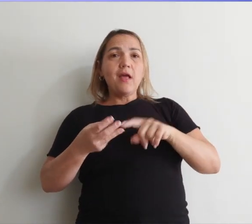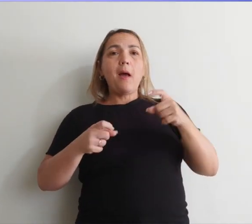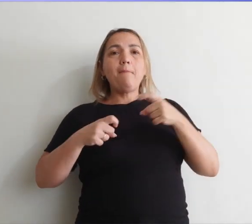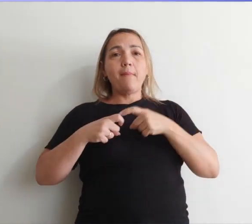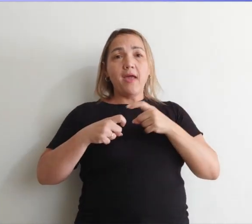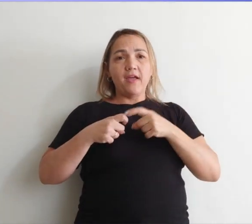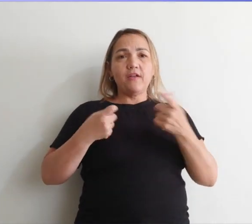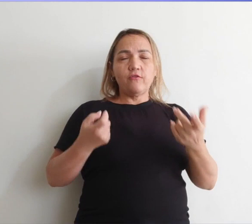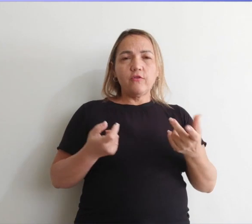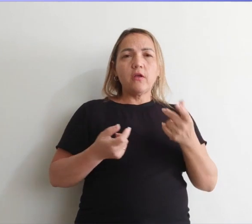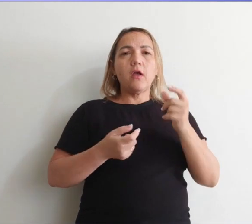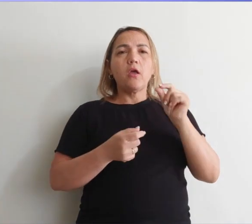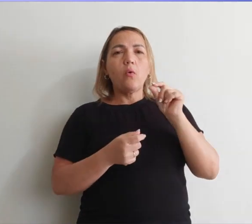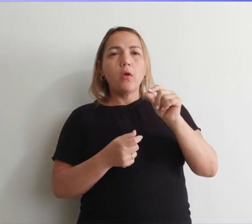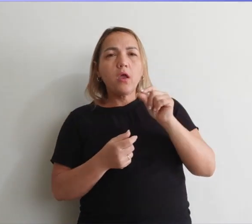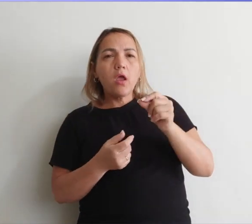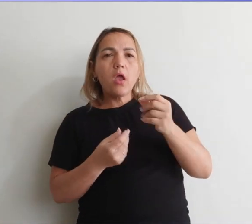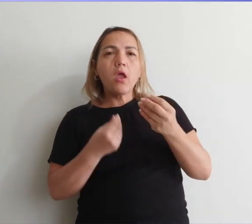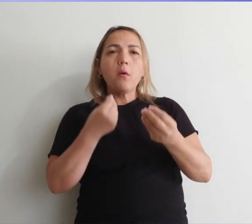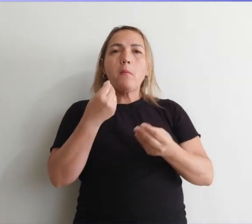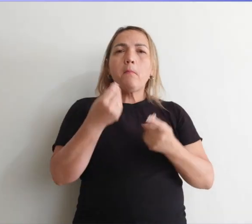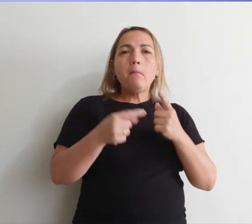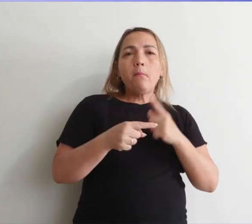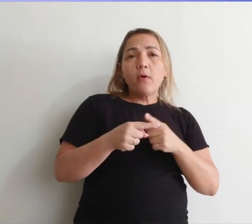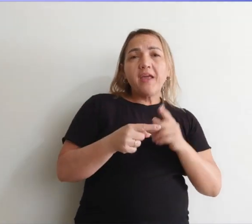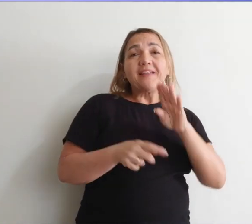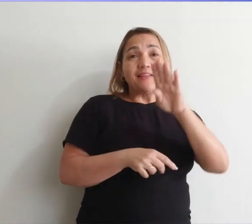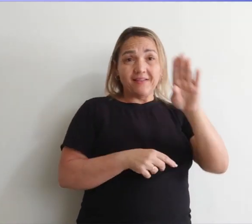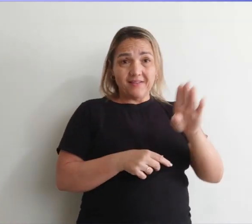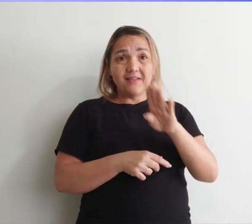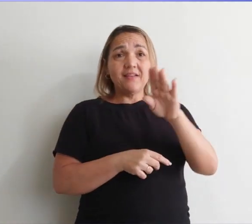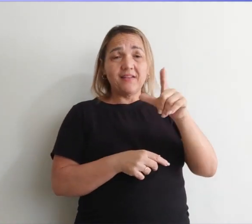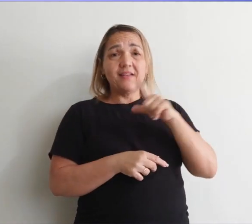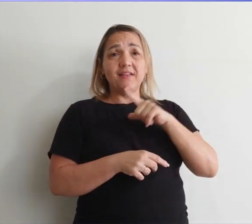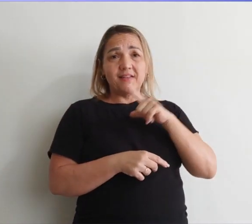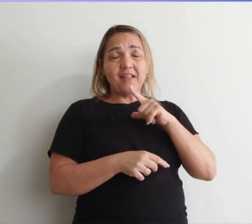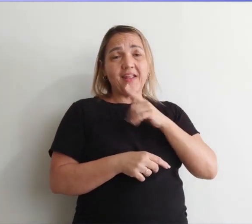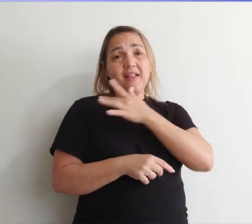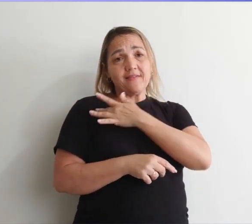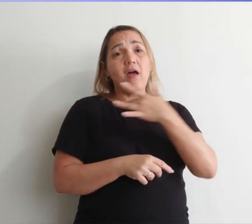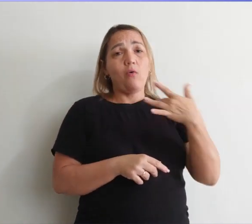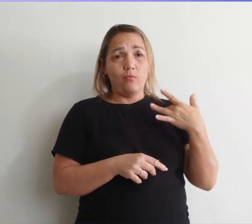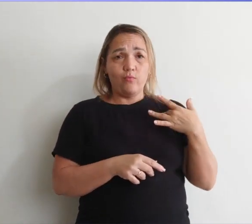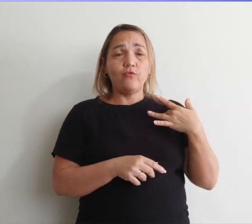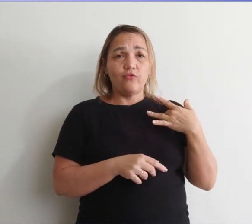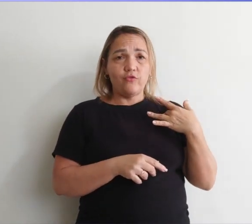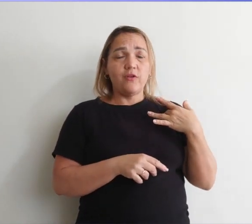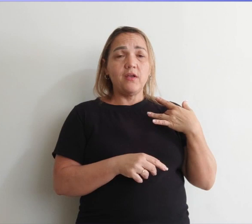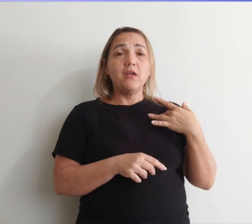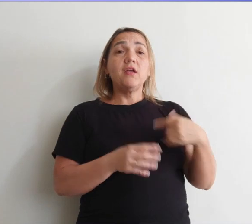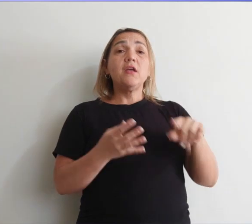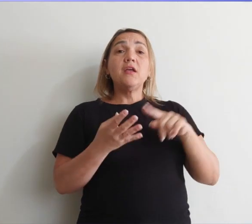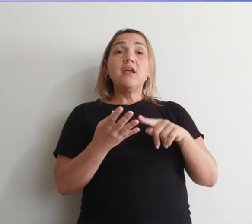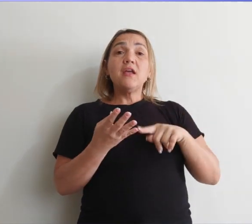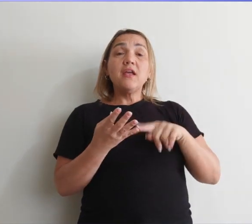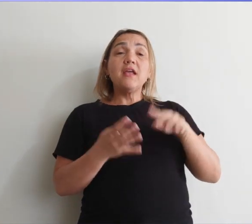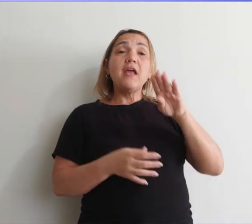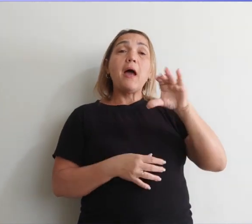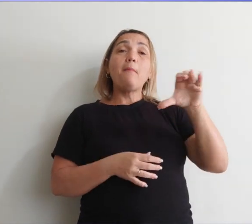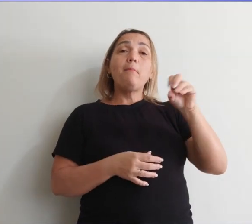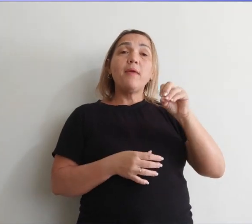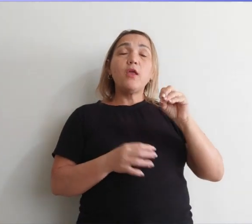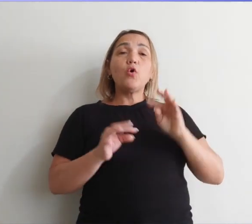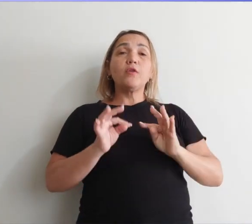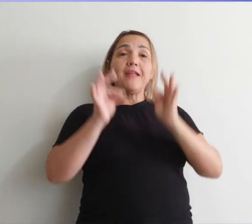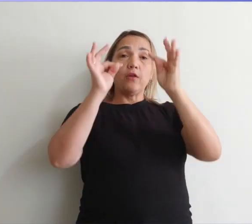parte médica, né, a aplicação, porque a biologia também tem essa questão, né, da parte de saúde, e a biotecnologia, que